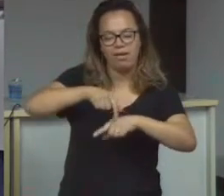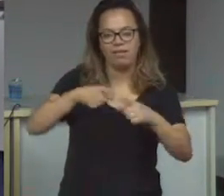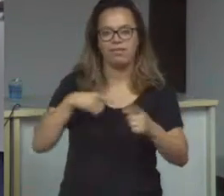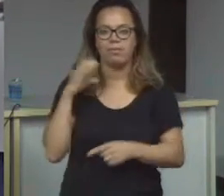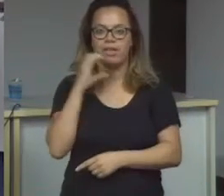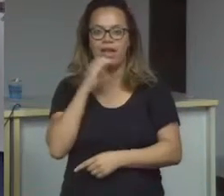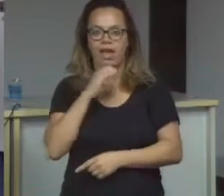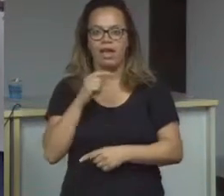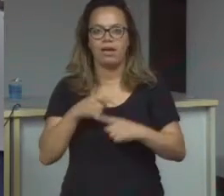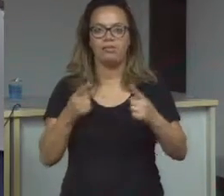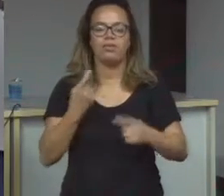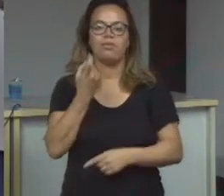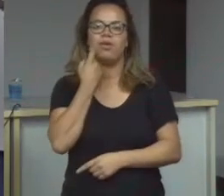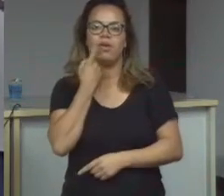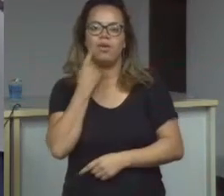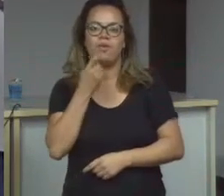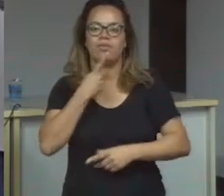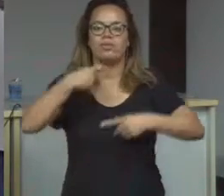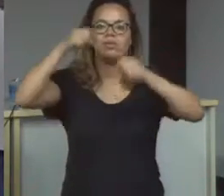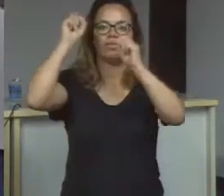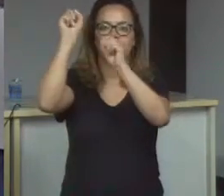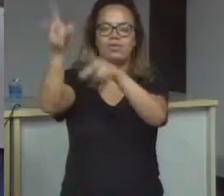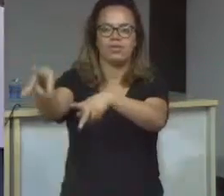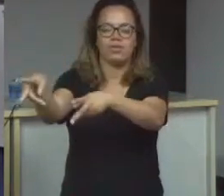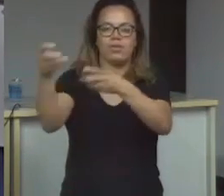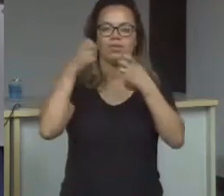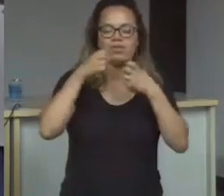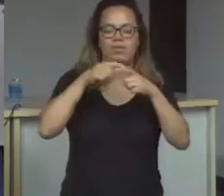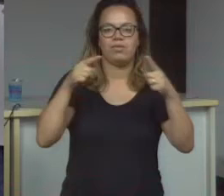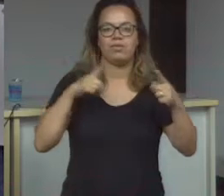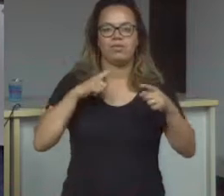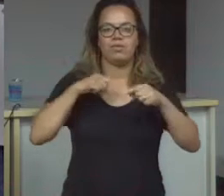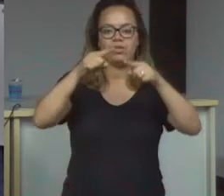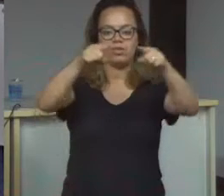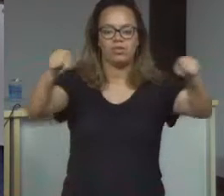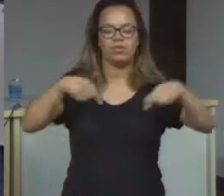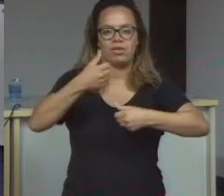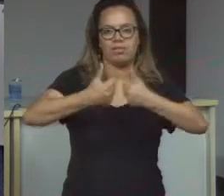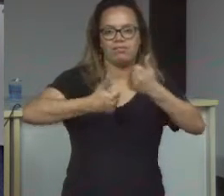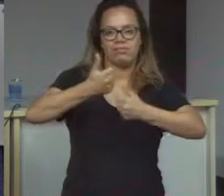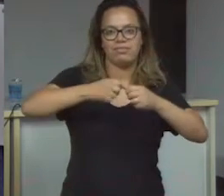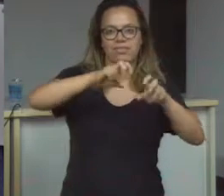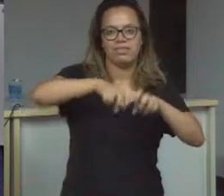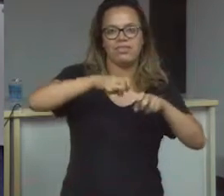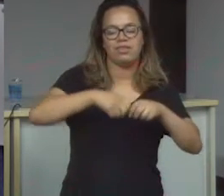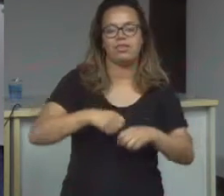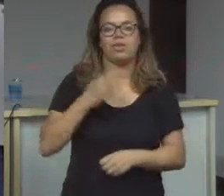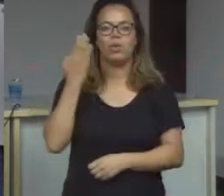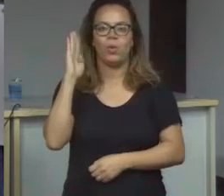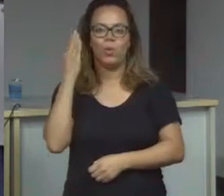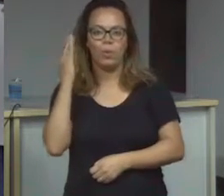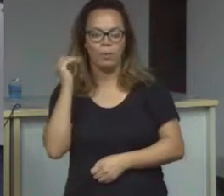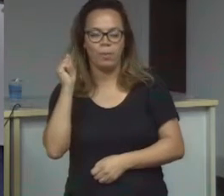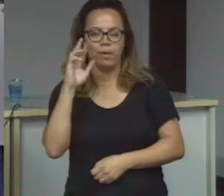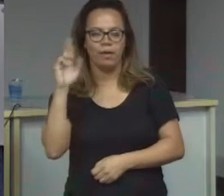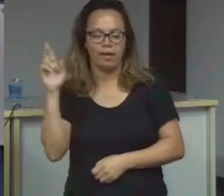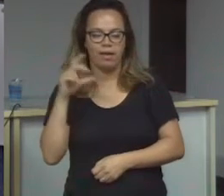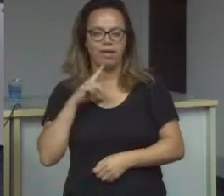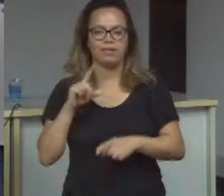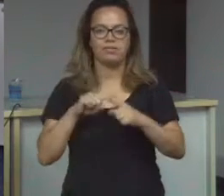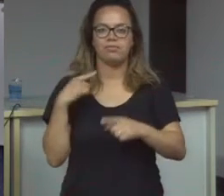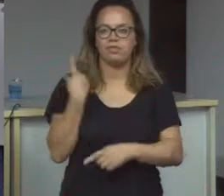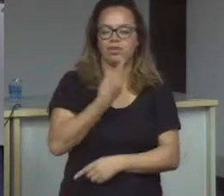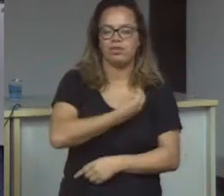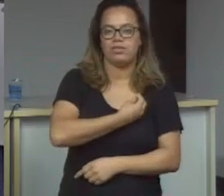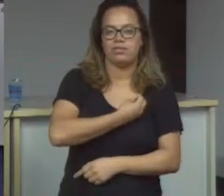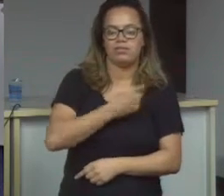do pesqueiro que a gente tem, né, dos campos de futebol, das igrejas, dos botecos, né, da nossa gente,